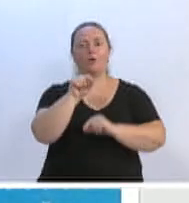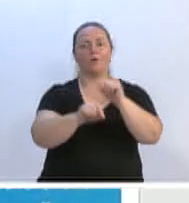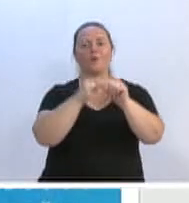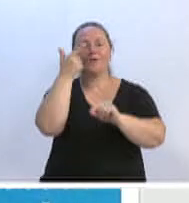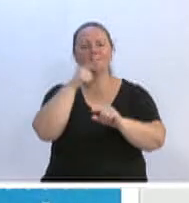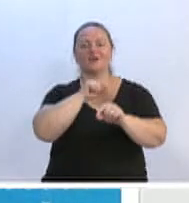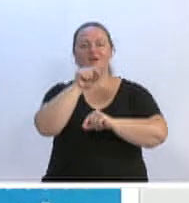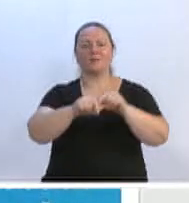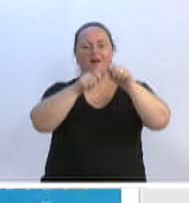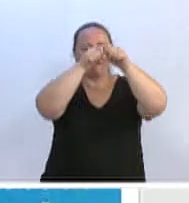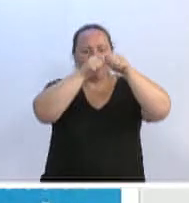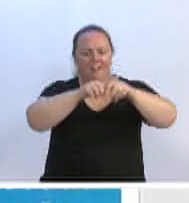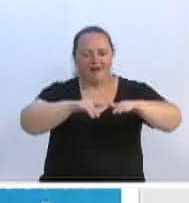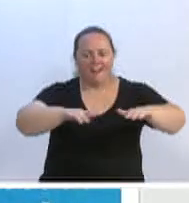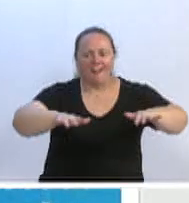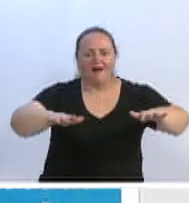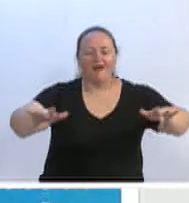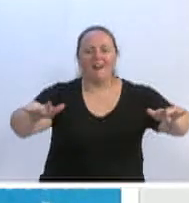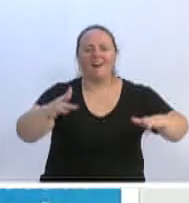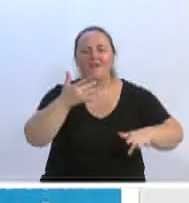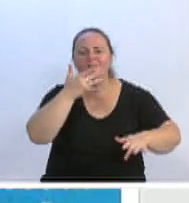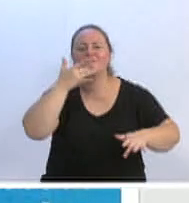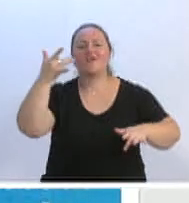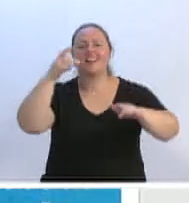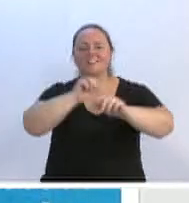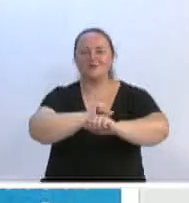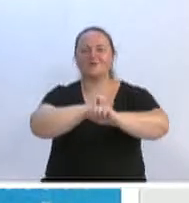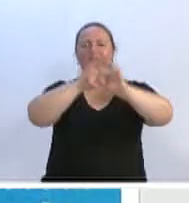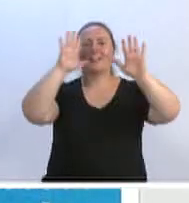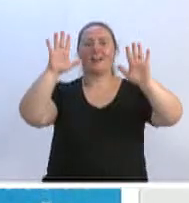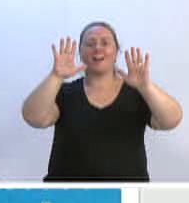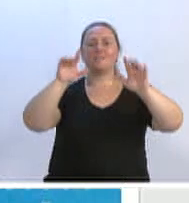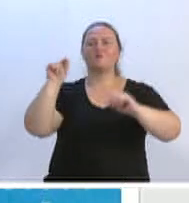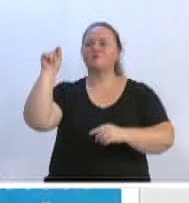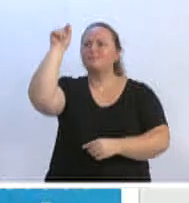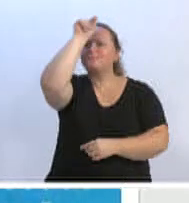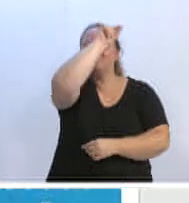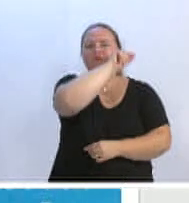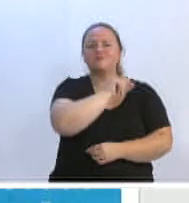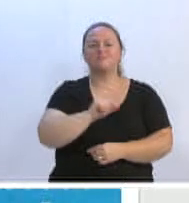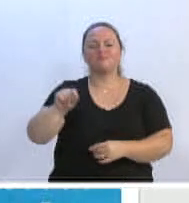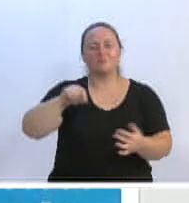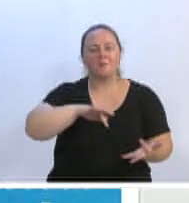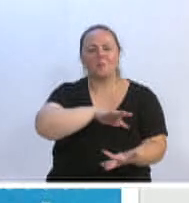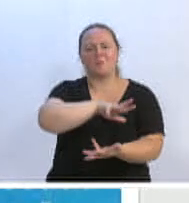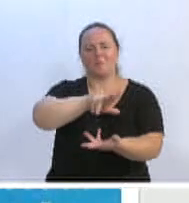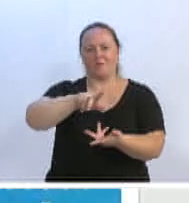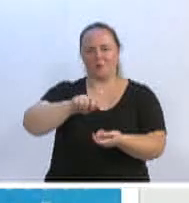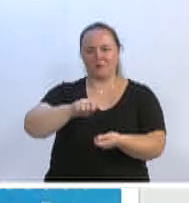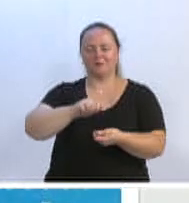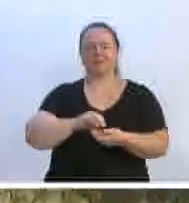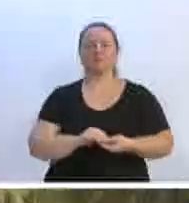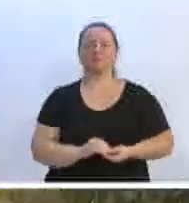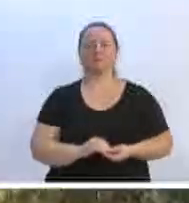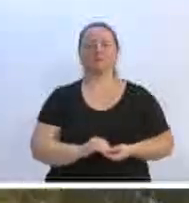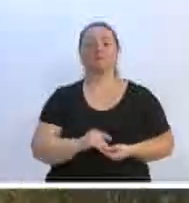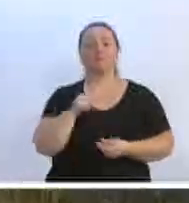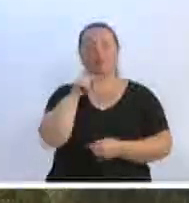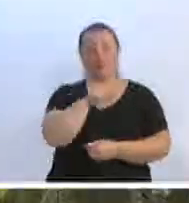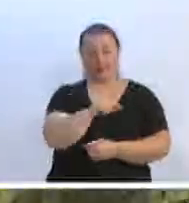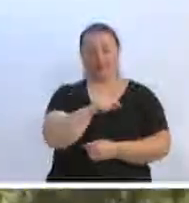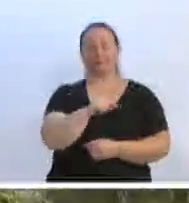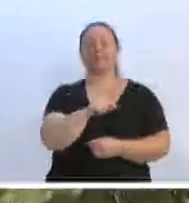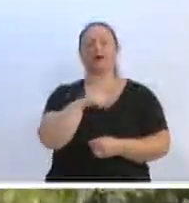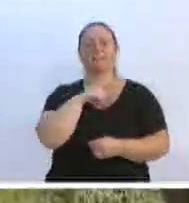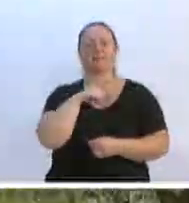alcance da mensagem, que chega com rapidez e clareza nos 4 cantos da Terra. no Manaim de Marechal Floriano, onde está